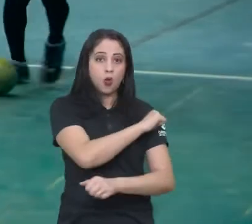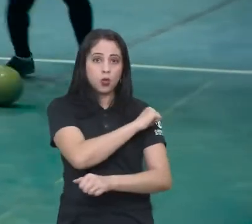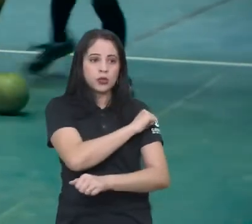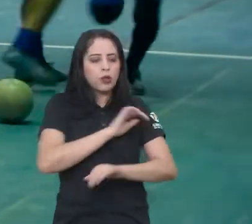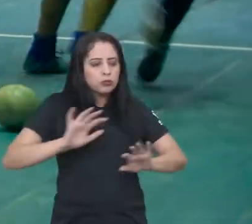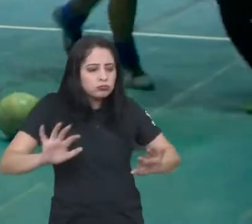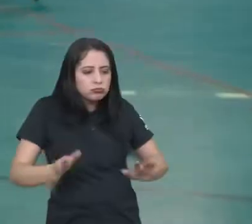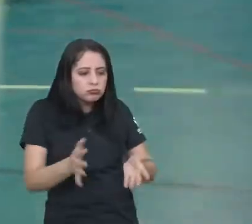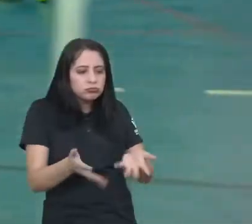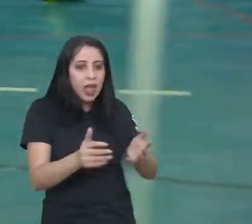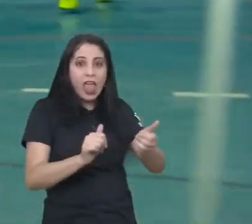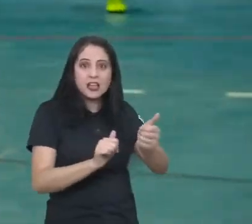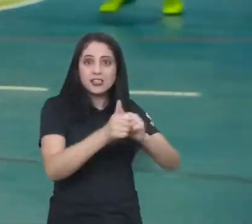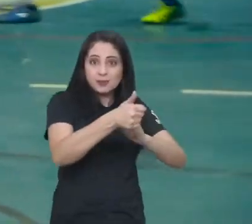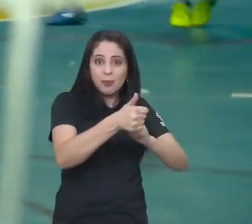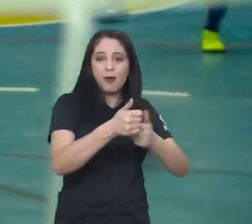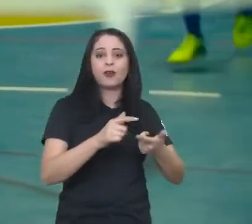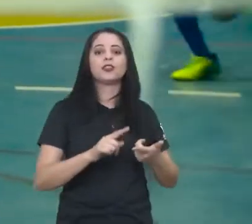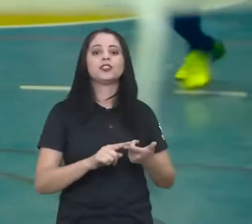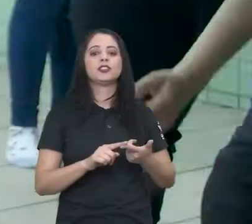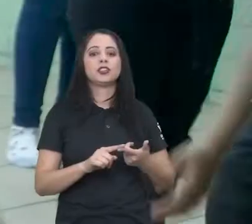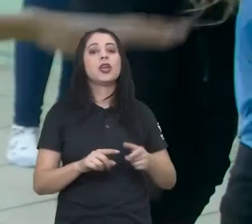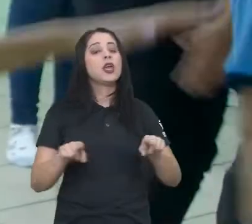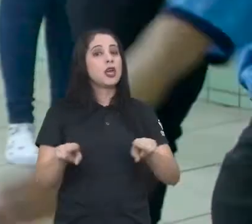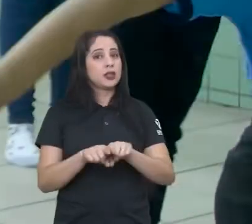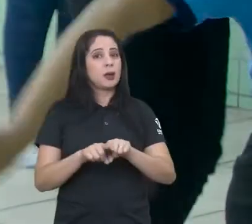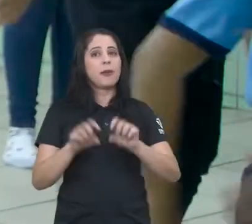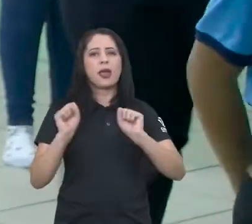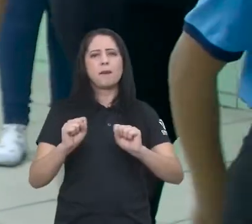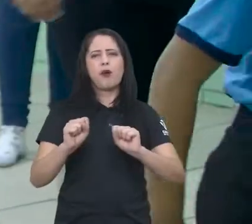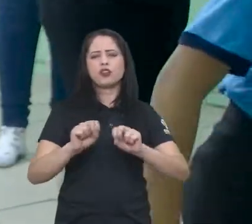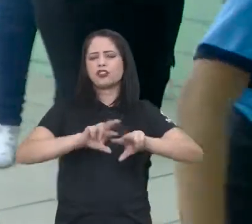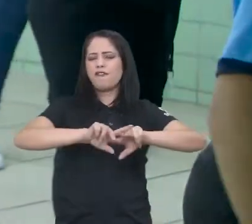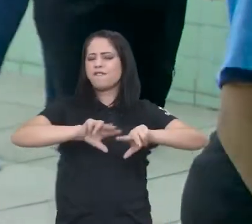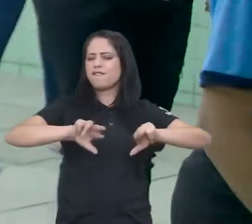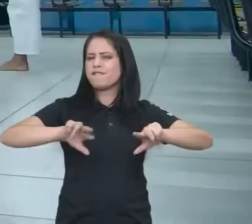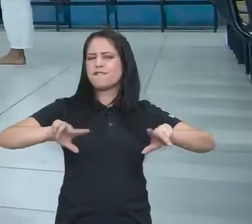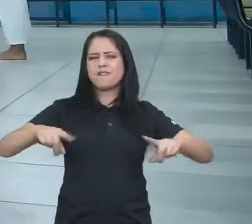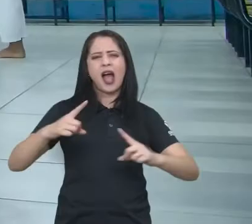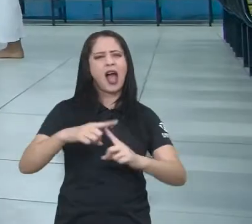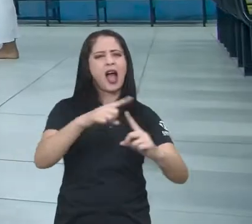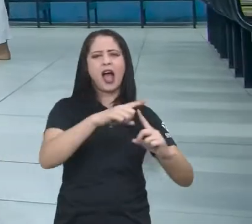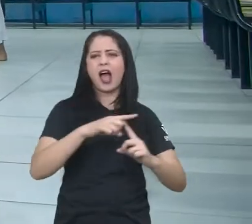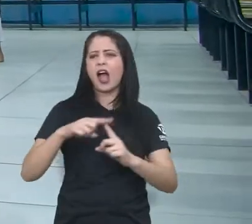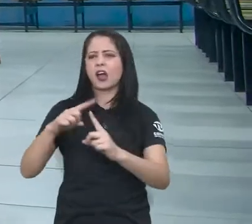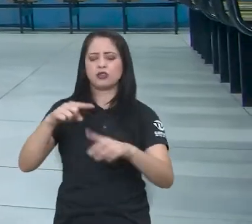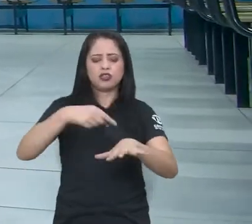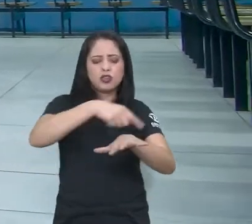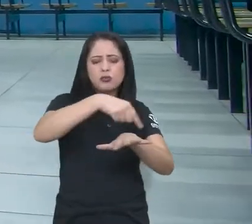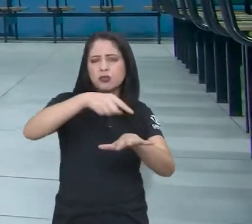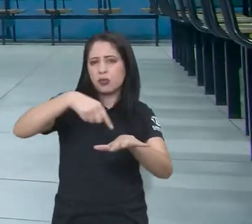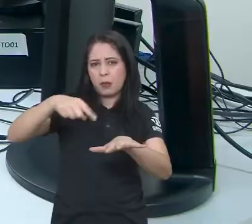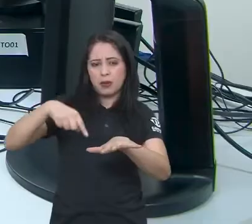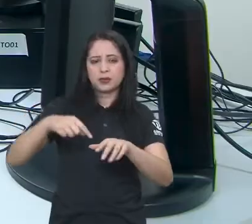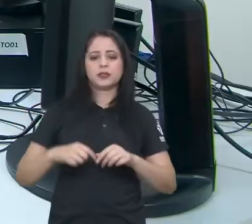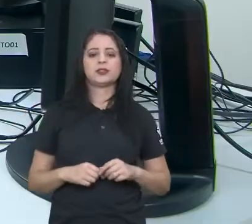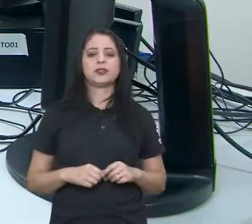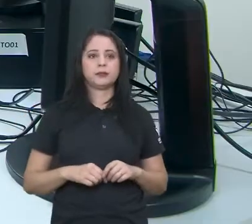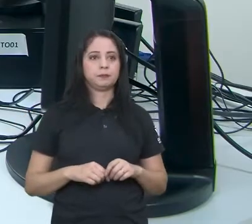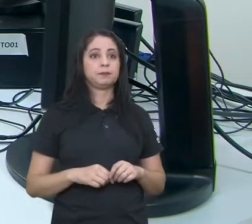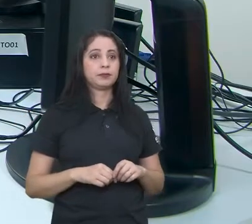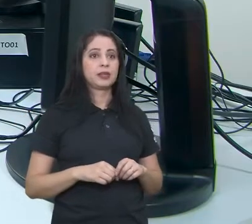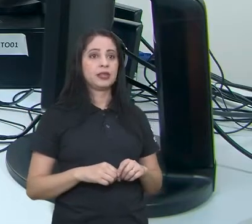são incentivados à prática esportiva e podem conhecer diversas modalidades que integram a grade de ensino. Um